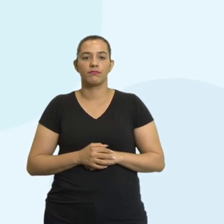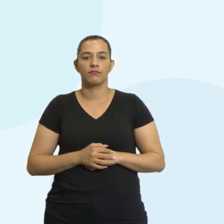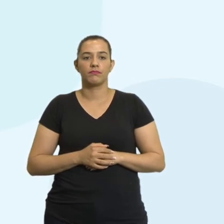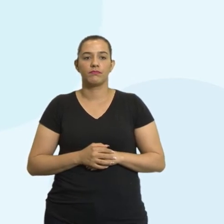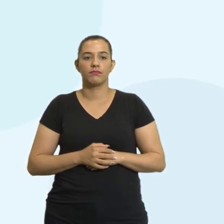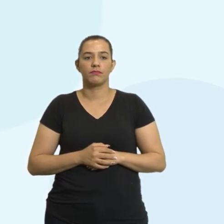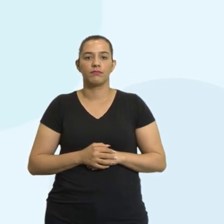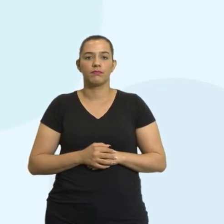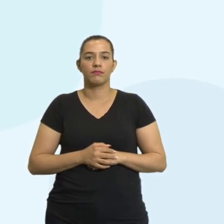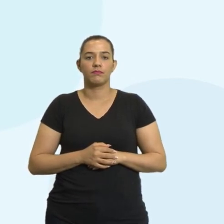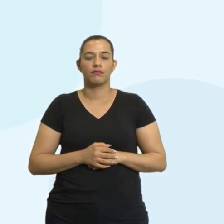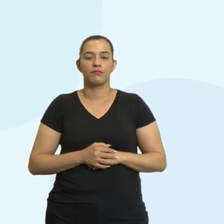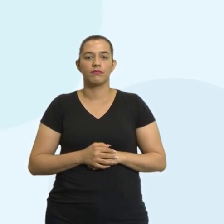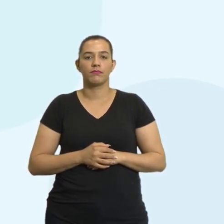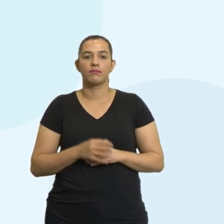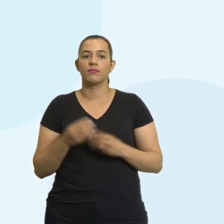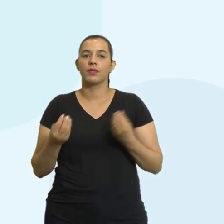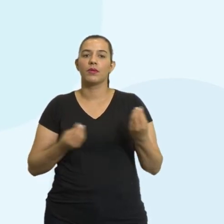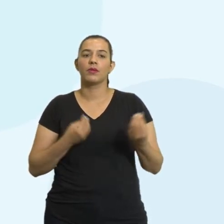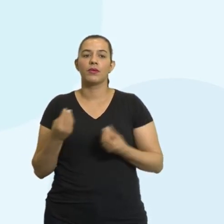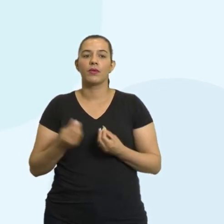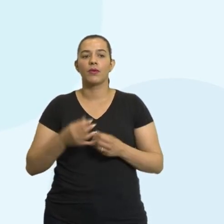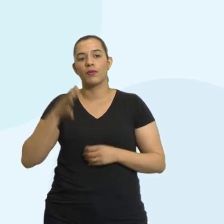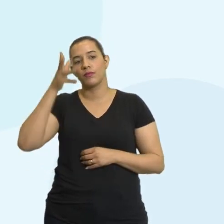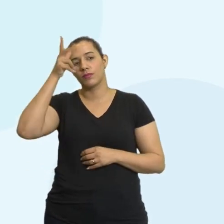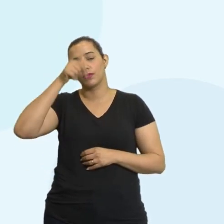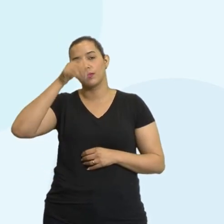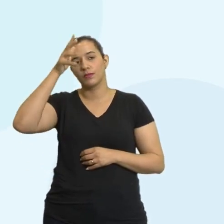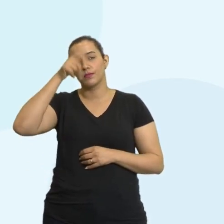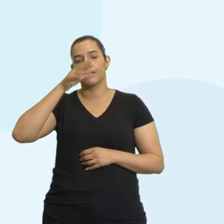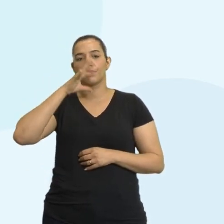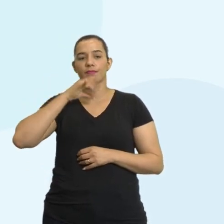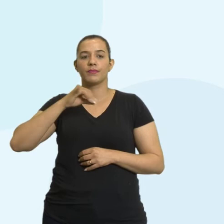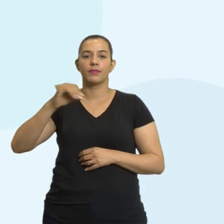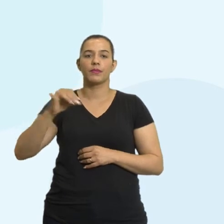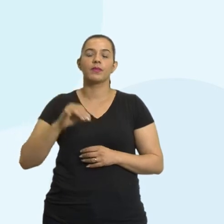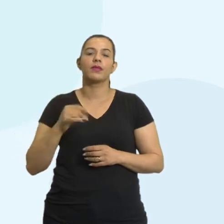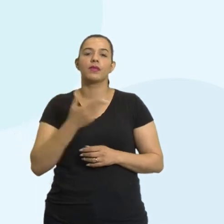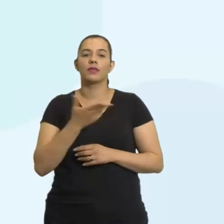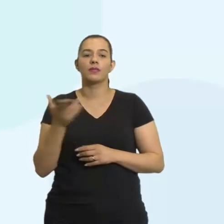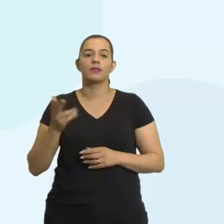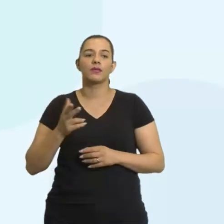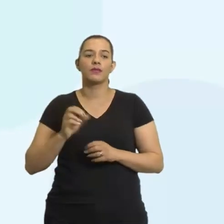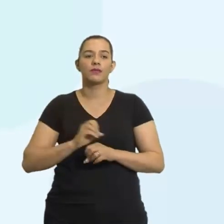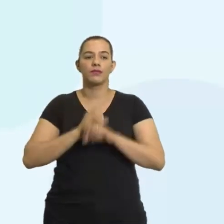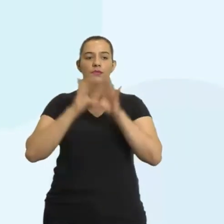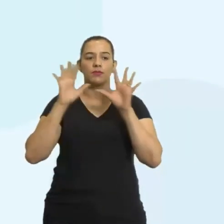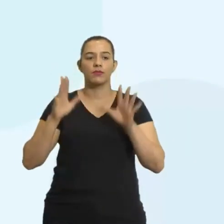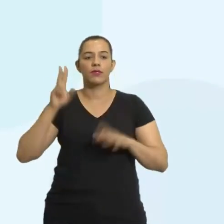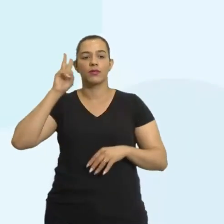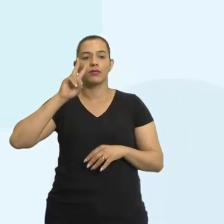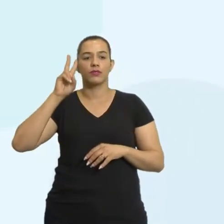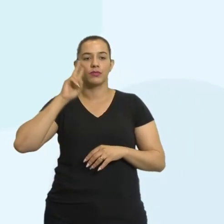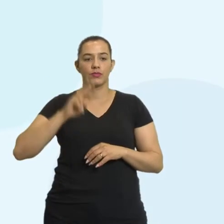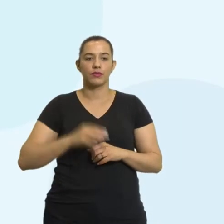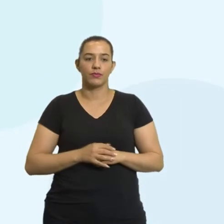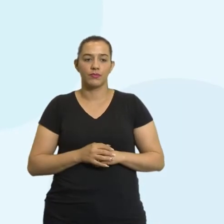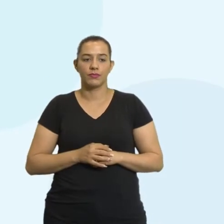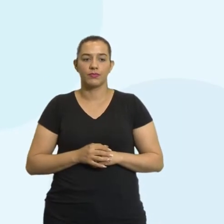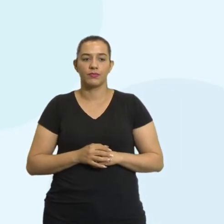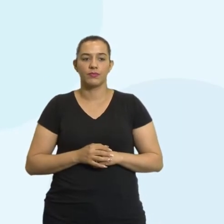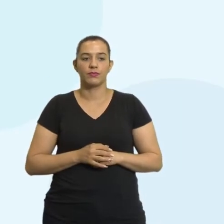Enfim. Como geralmente o galo e a raposa são caracterizados nas histórias, tá?